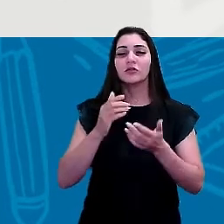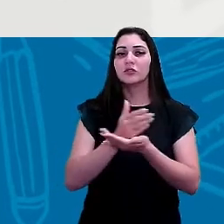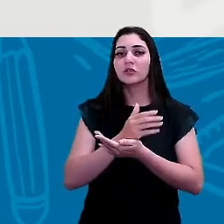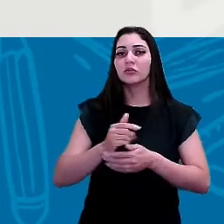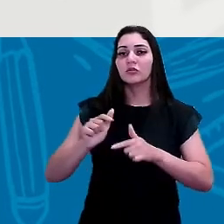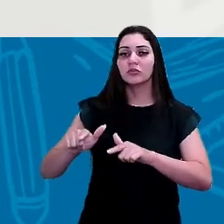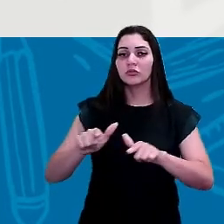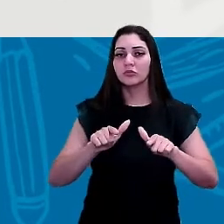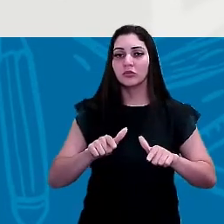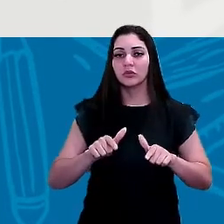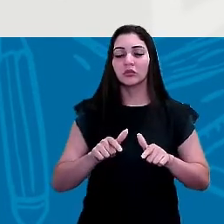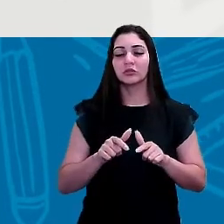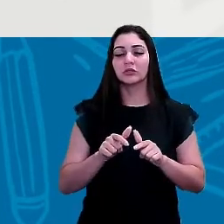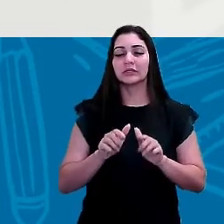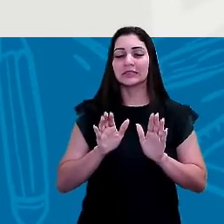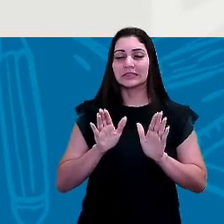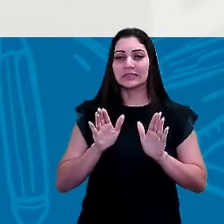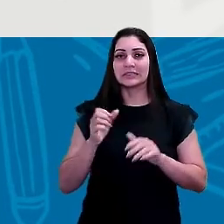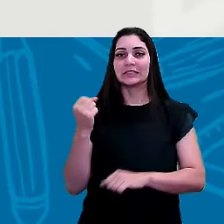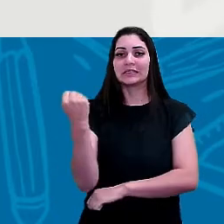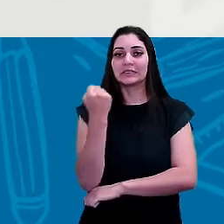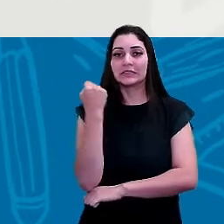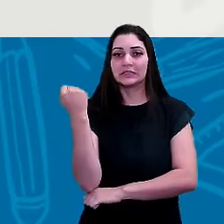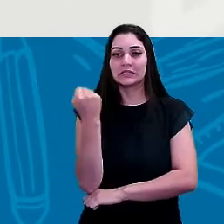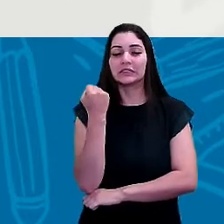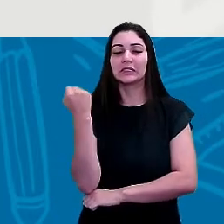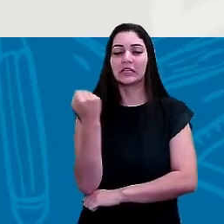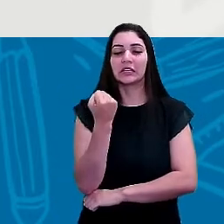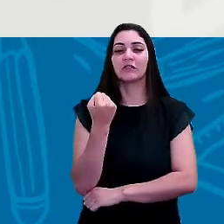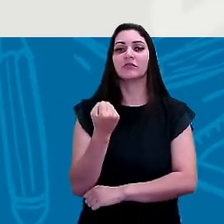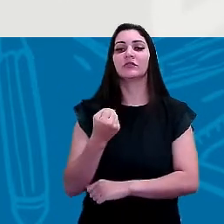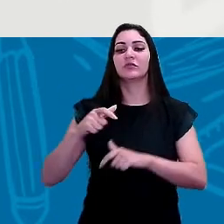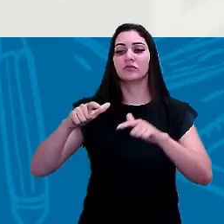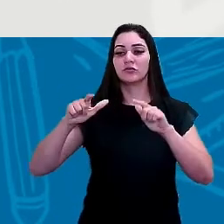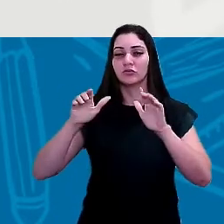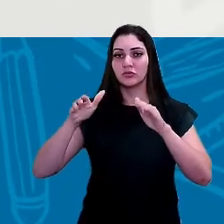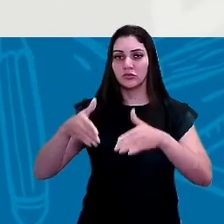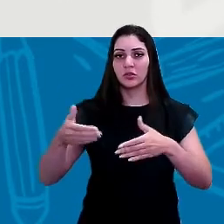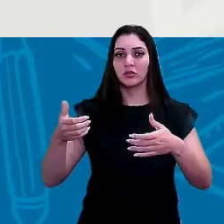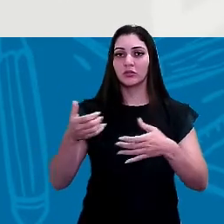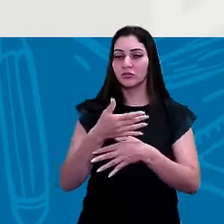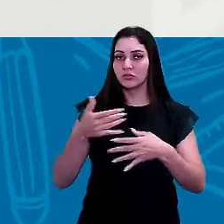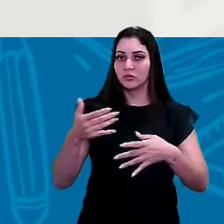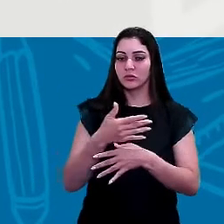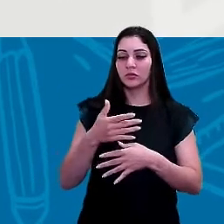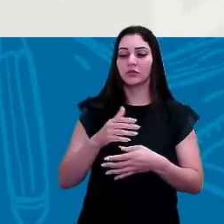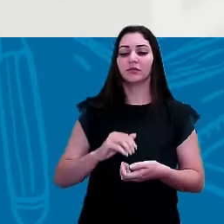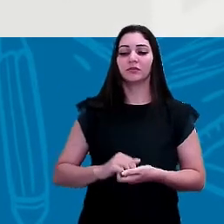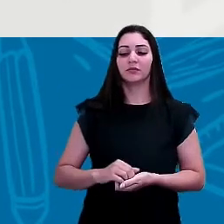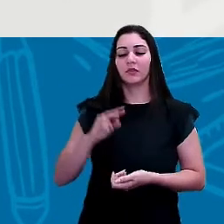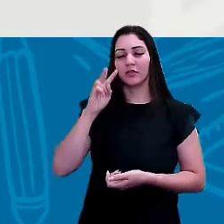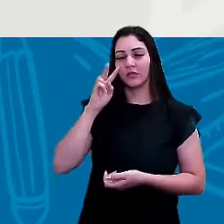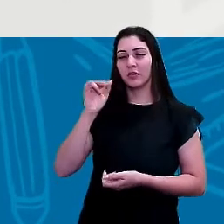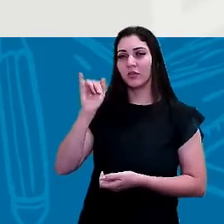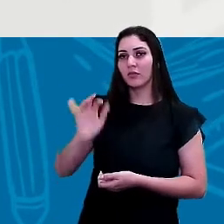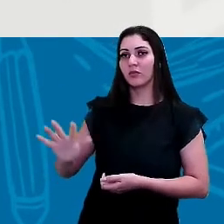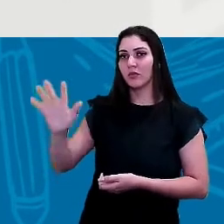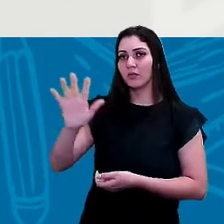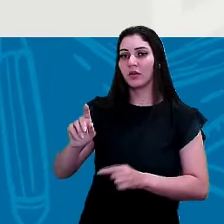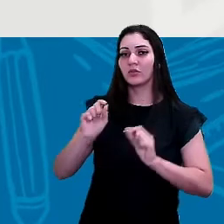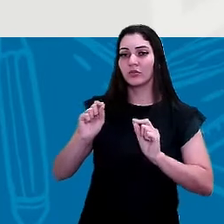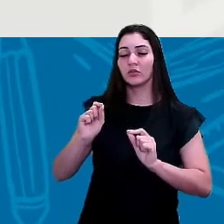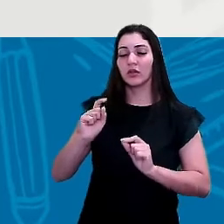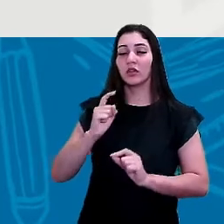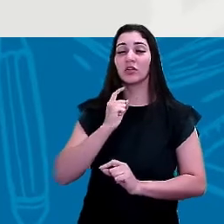é agravado nos grandes centros urbanos devido à presença de poluentes como o gás carbônico. Né? A gente vê ali logo a imagem com a